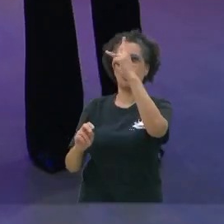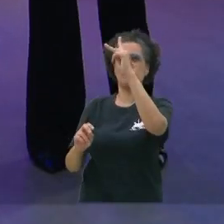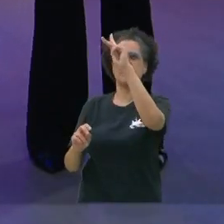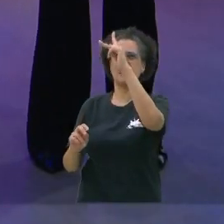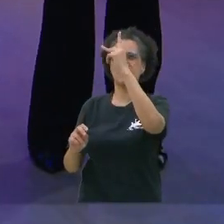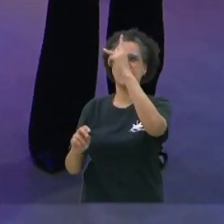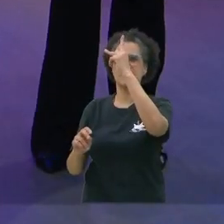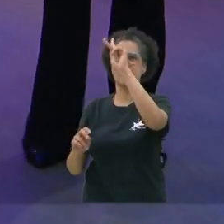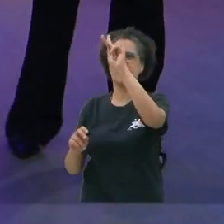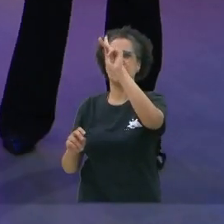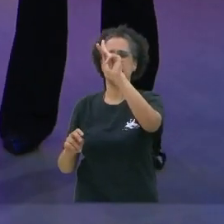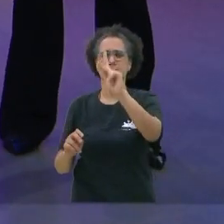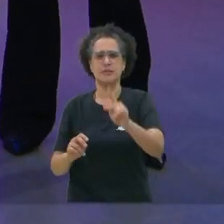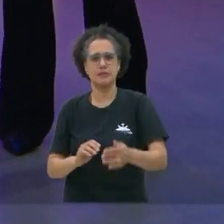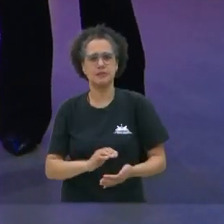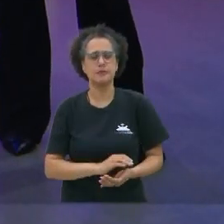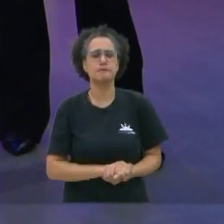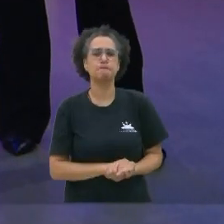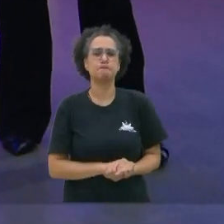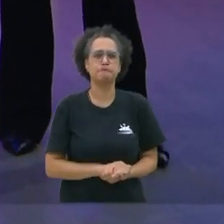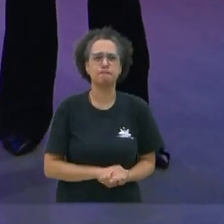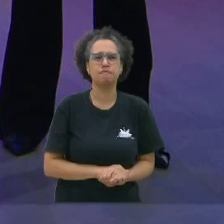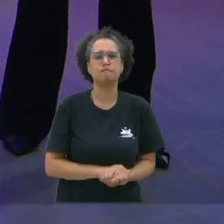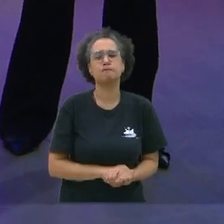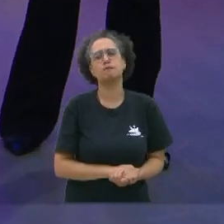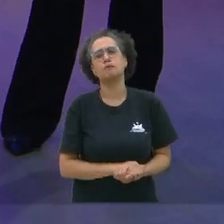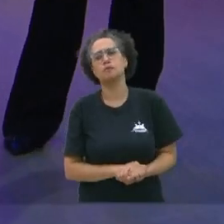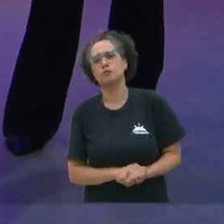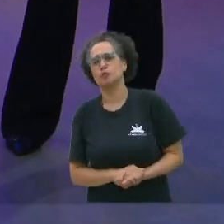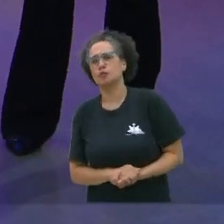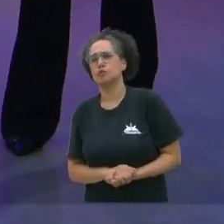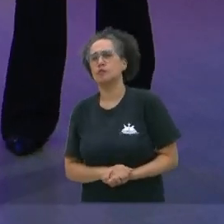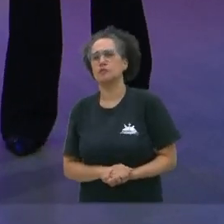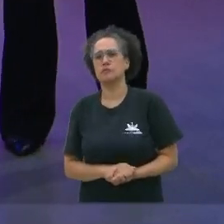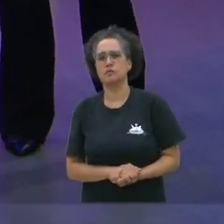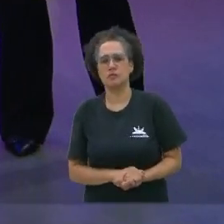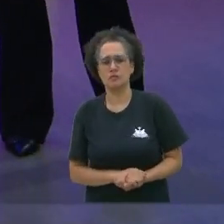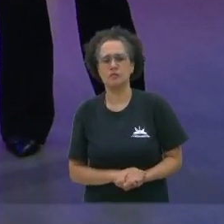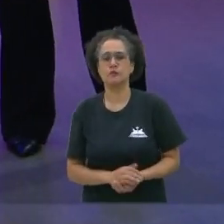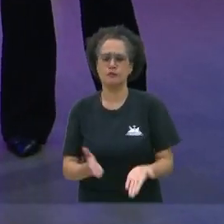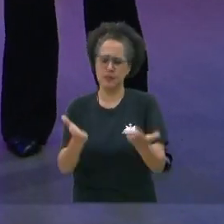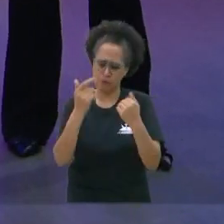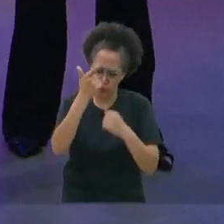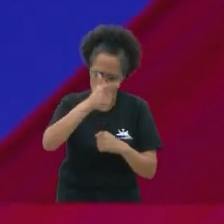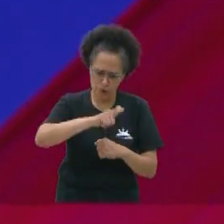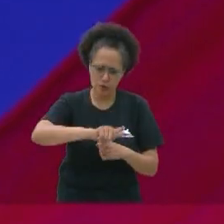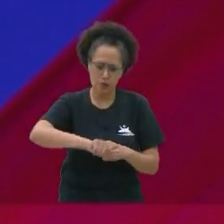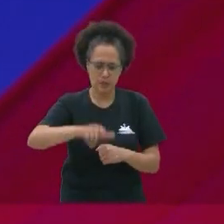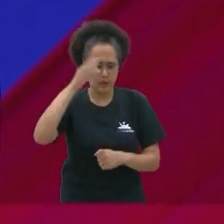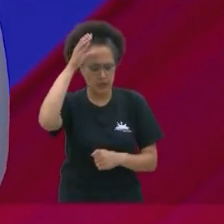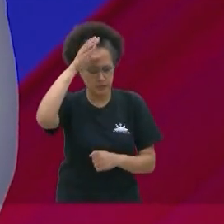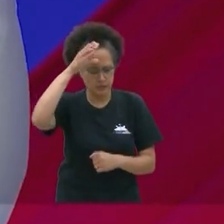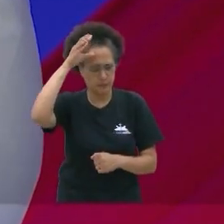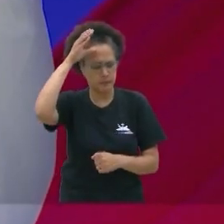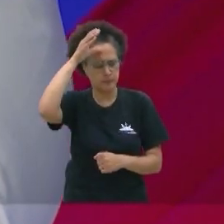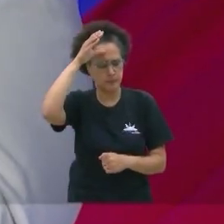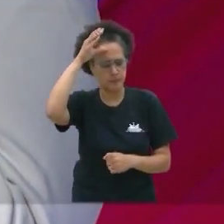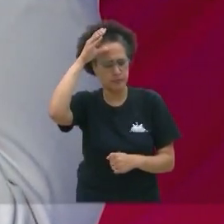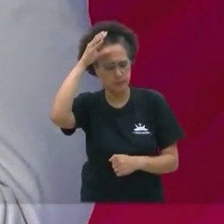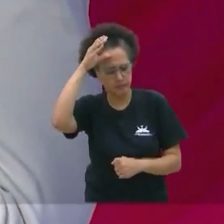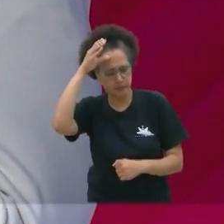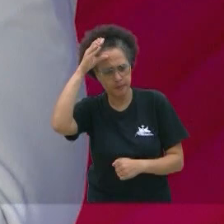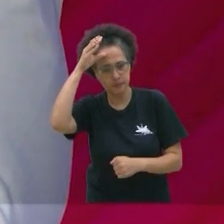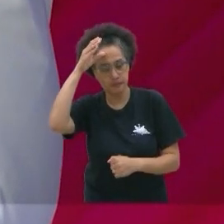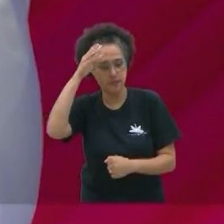uma vez. Minha alma tem sede. Toma consciência disso que você está cantando. Minha alma